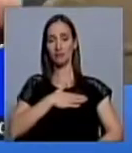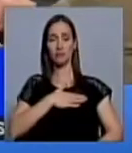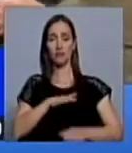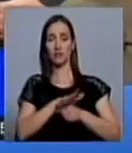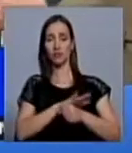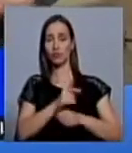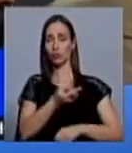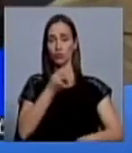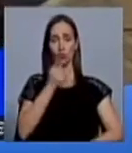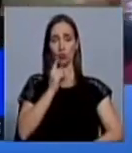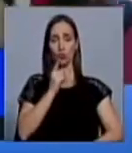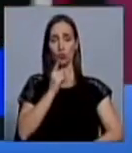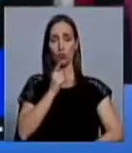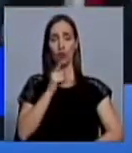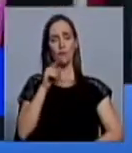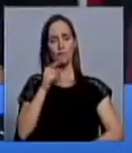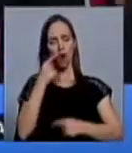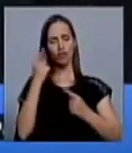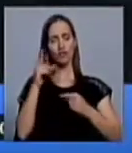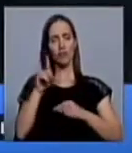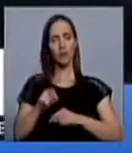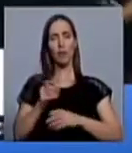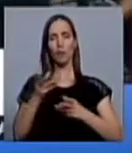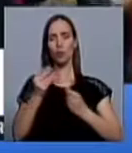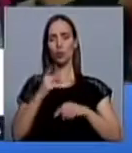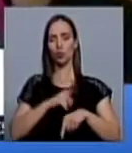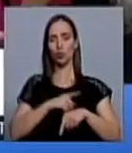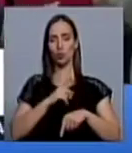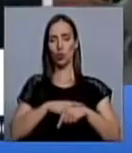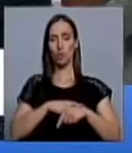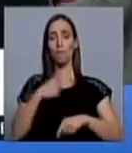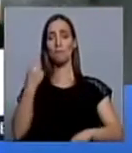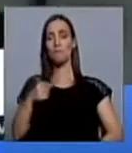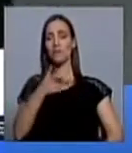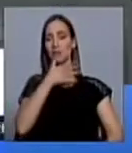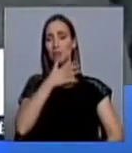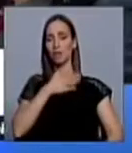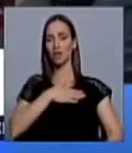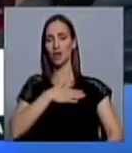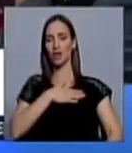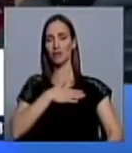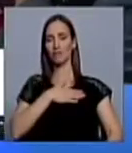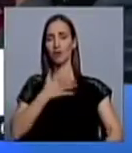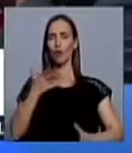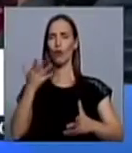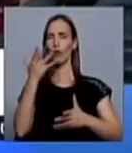E aqui também revela que durante muito tempo a figura do Luís Filipe Vieira se confundiu